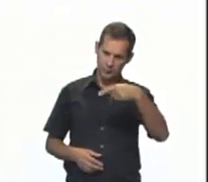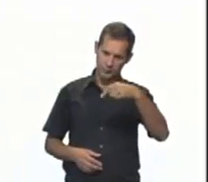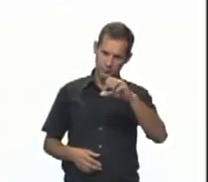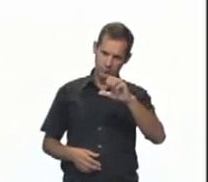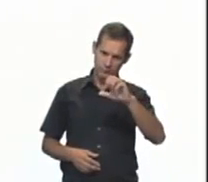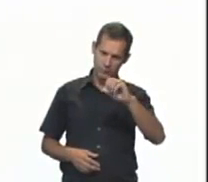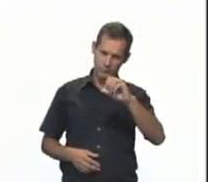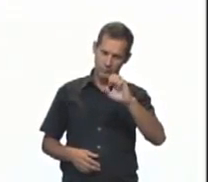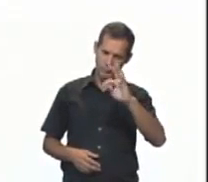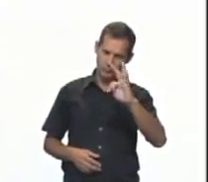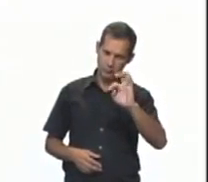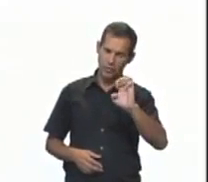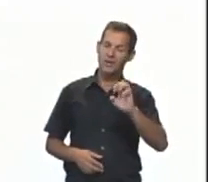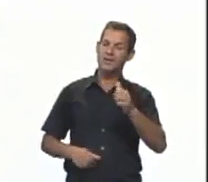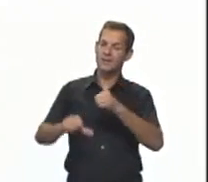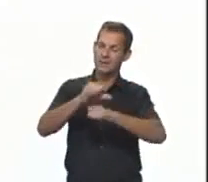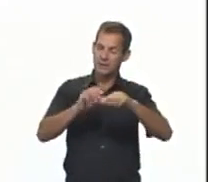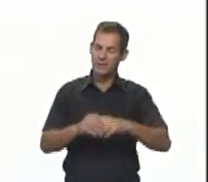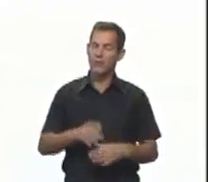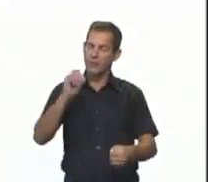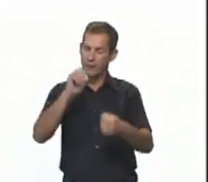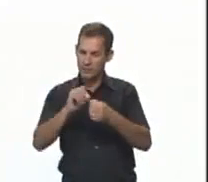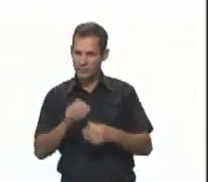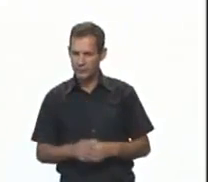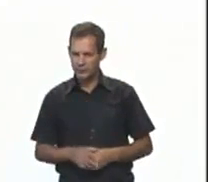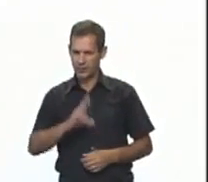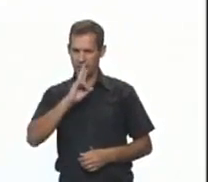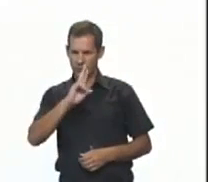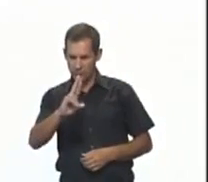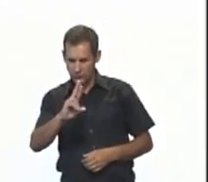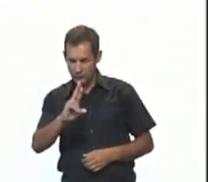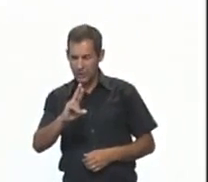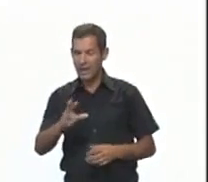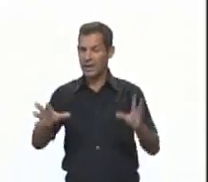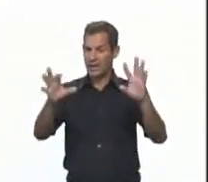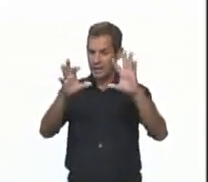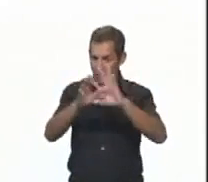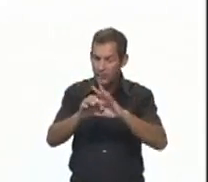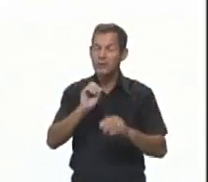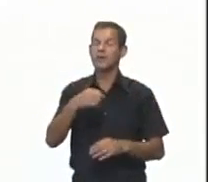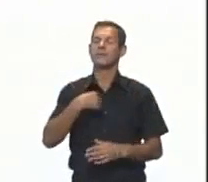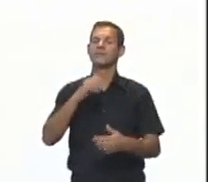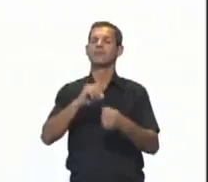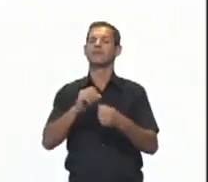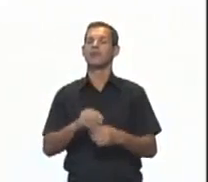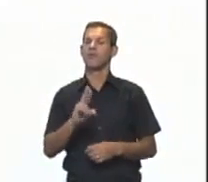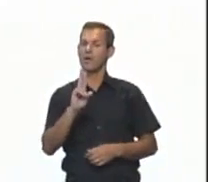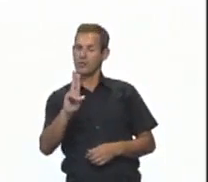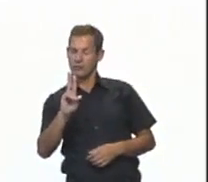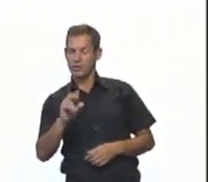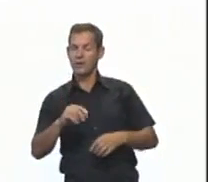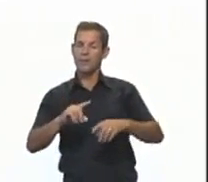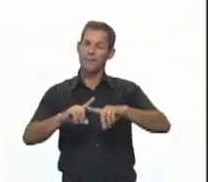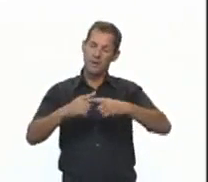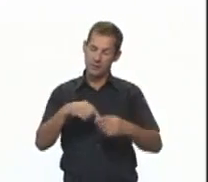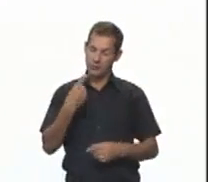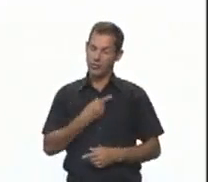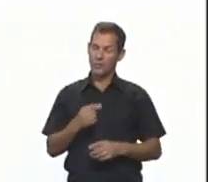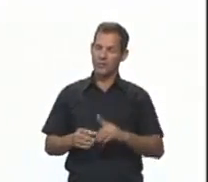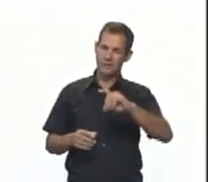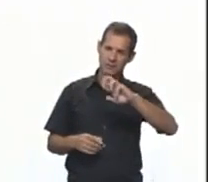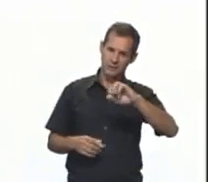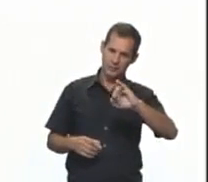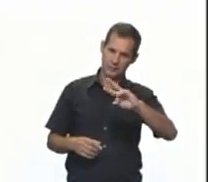de variável, que é a variável auxiliar que você vai fazer para resolver essa integral. O que eu faço com esse u? Esse u a gente